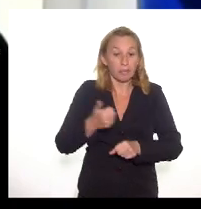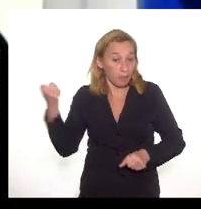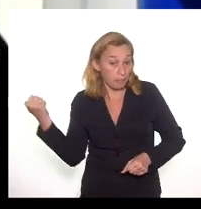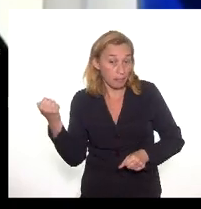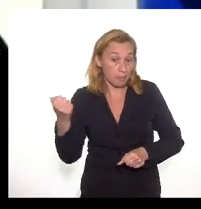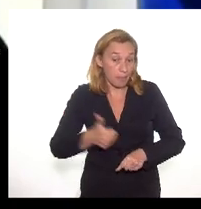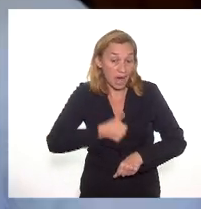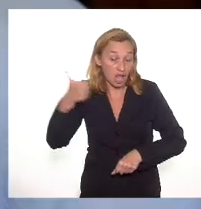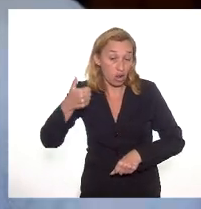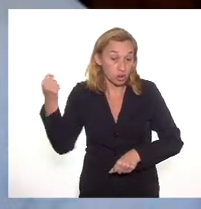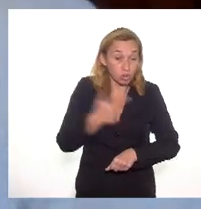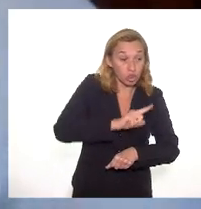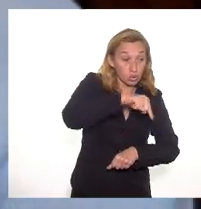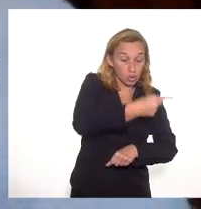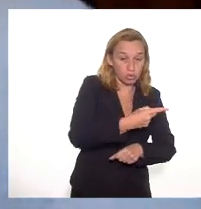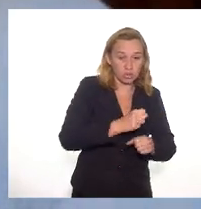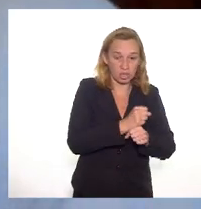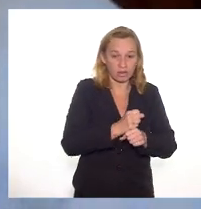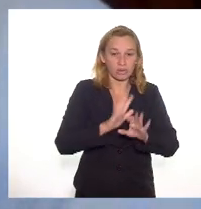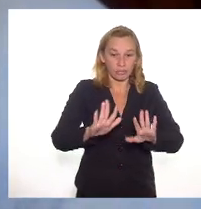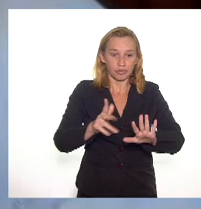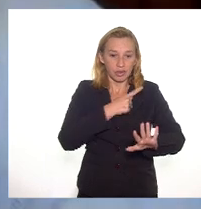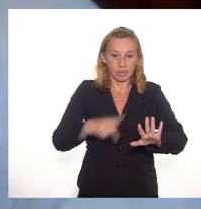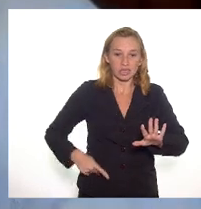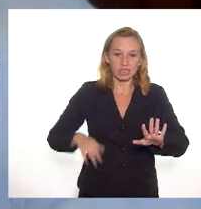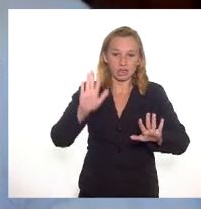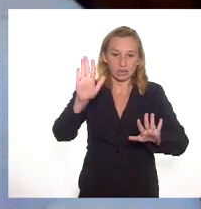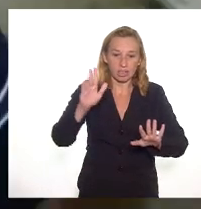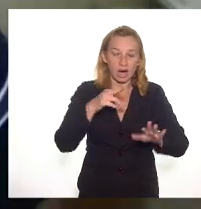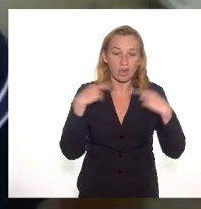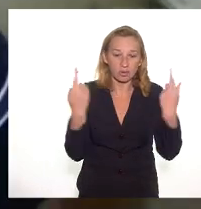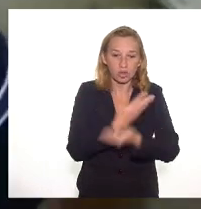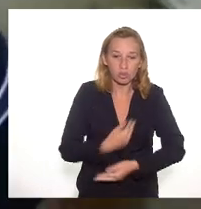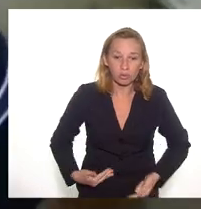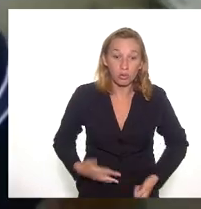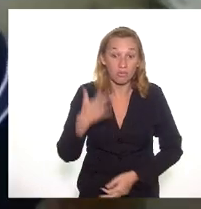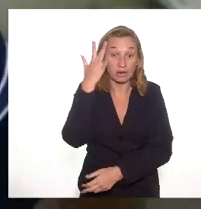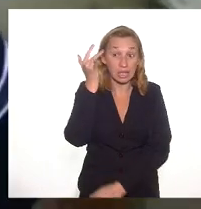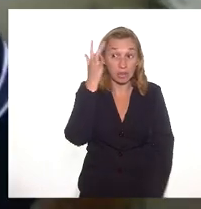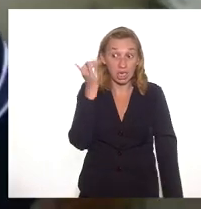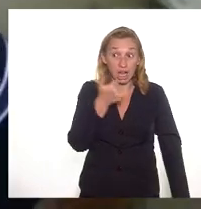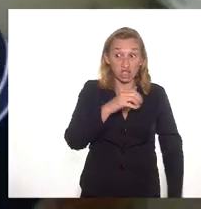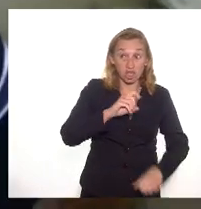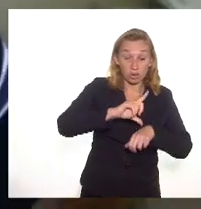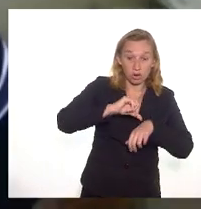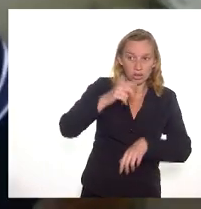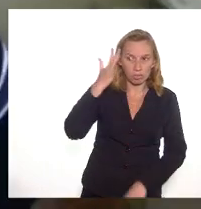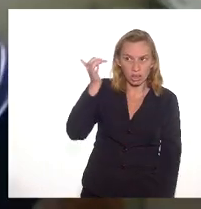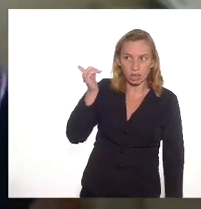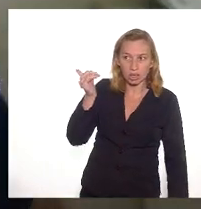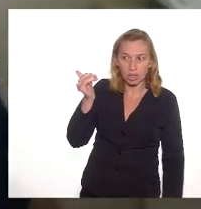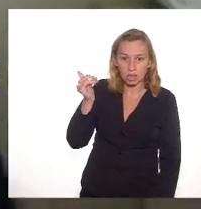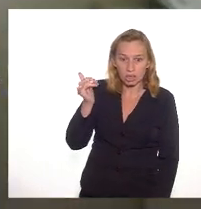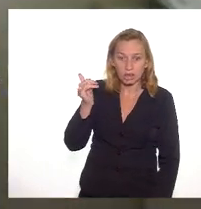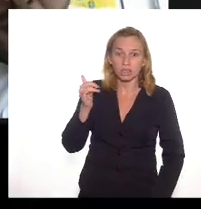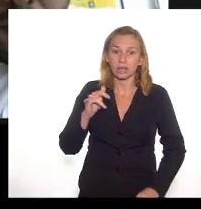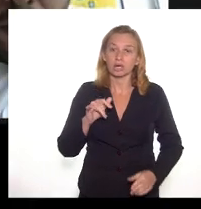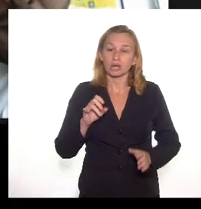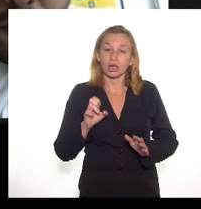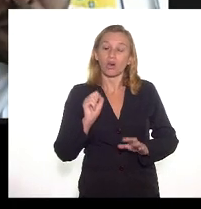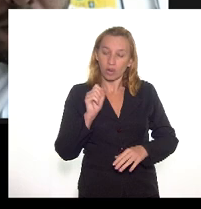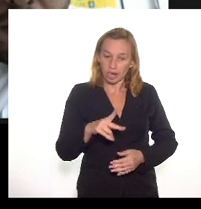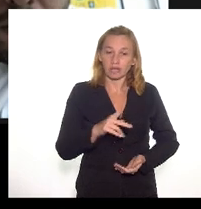anos. Presidente, a audiência pública vai ser amanhã, às 10 da manhã. Isso. Sua emenda constitucional.